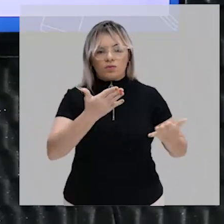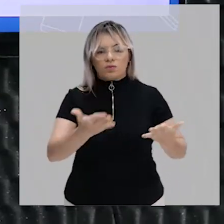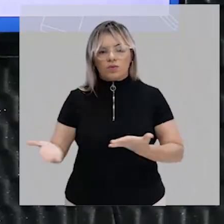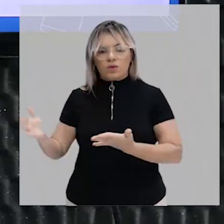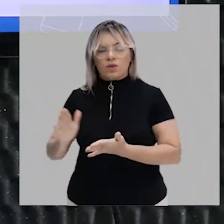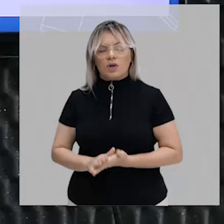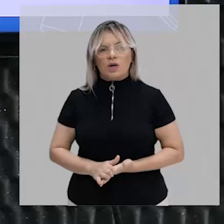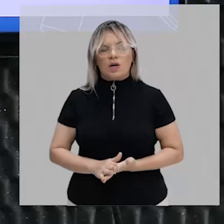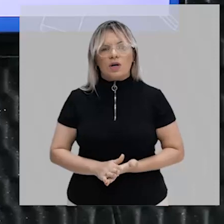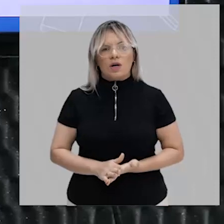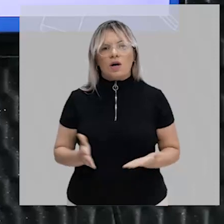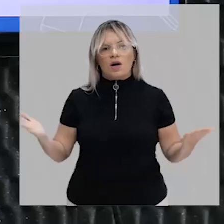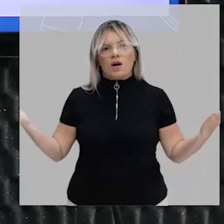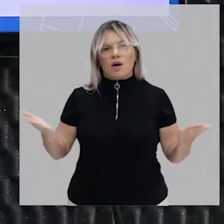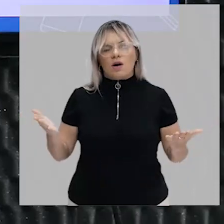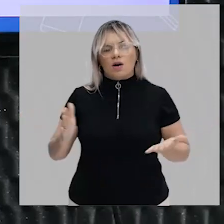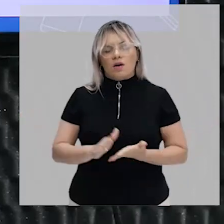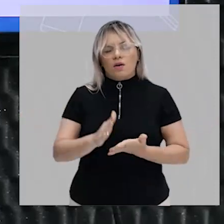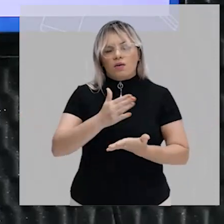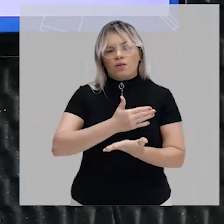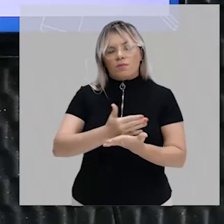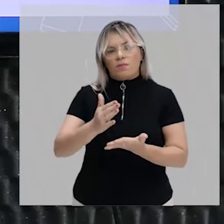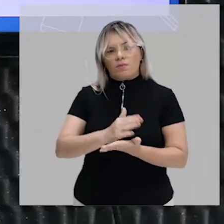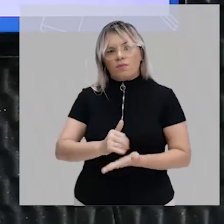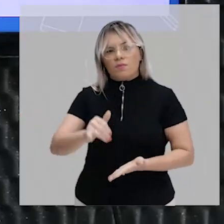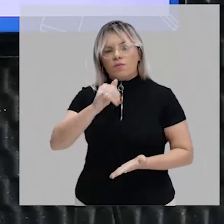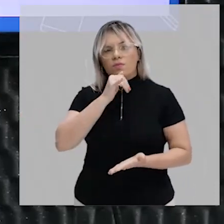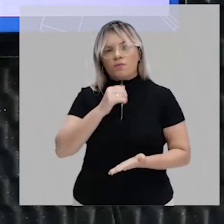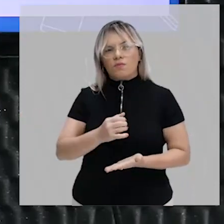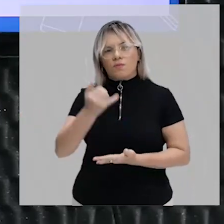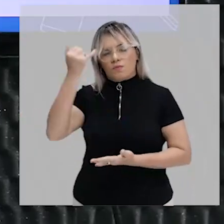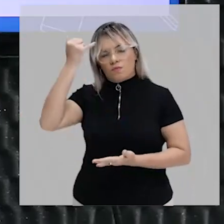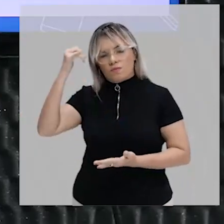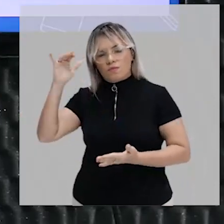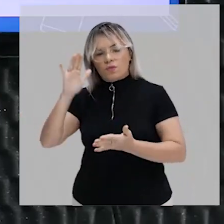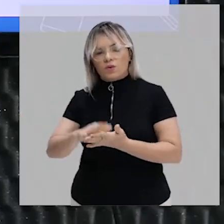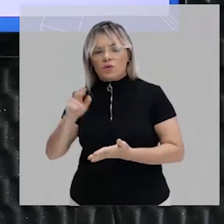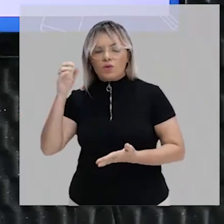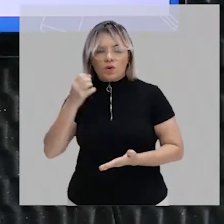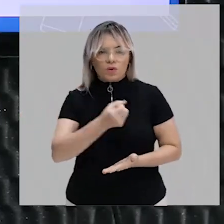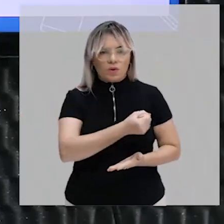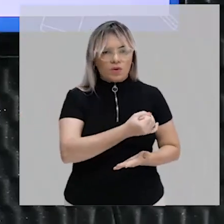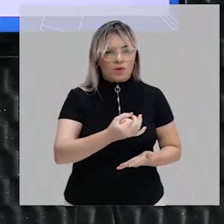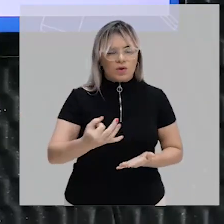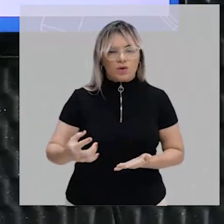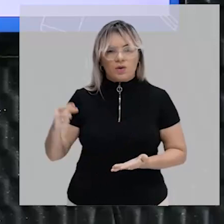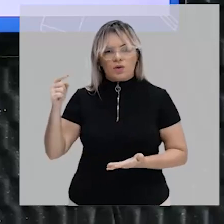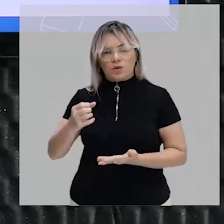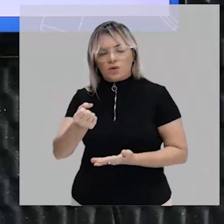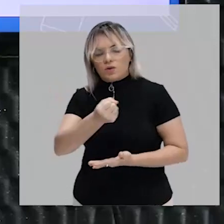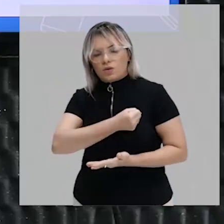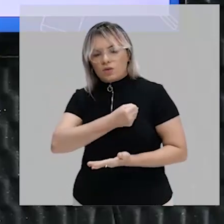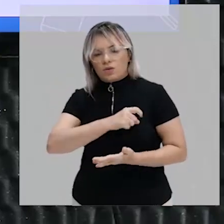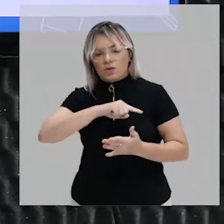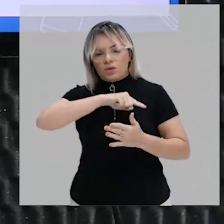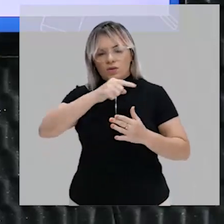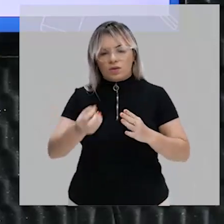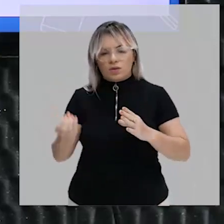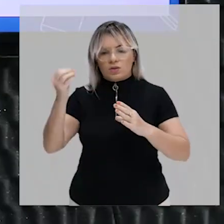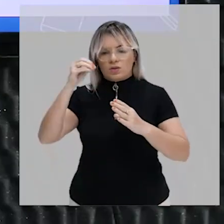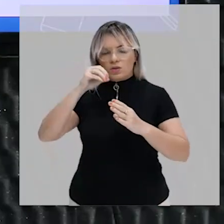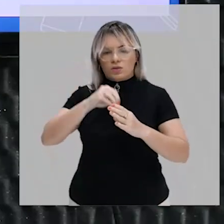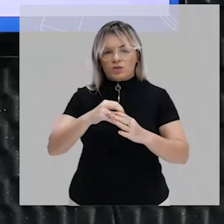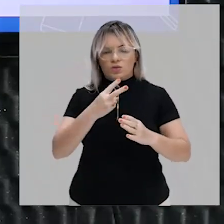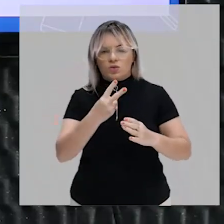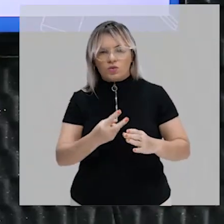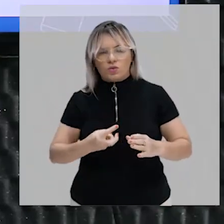gente começar a praticar essa ideia de número de elementos da união de 2 conjuntos dados, ou 3, ou